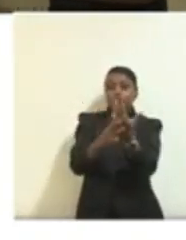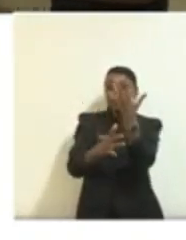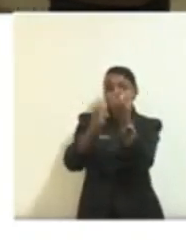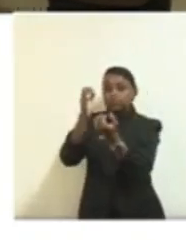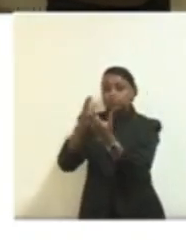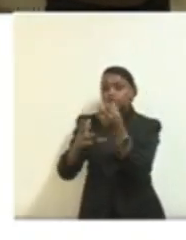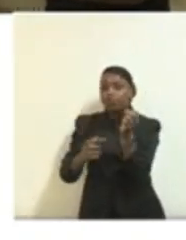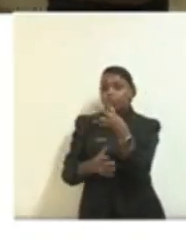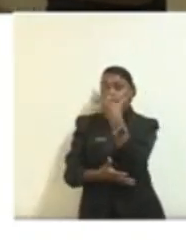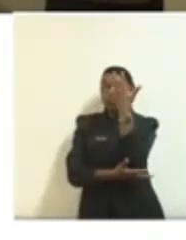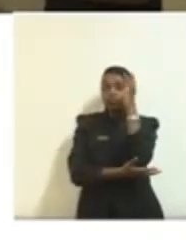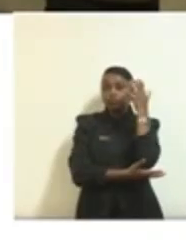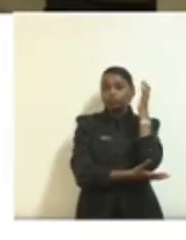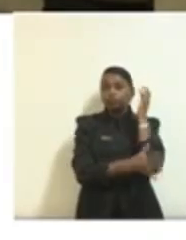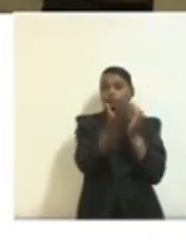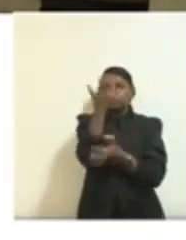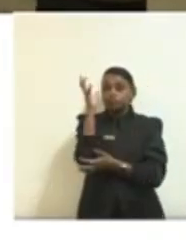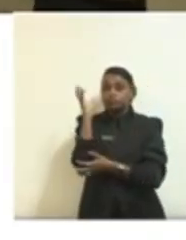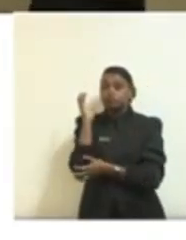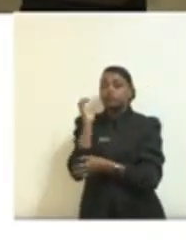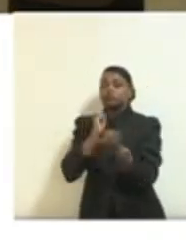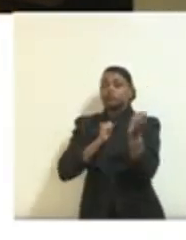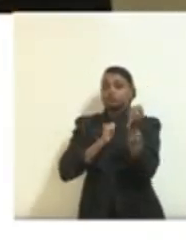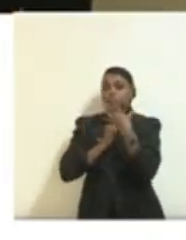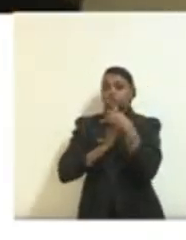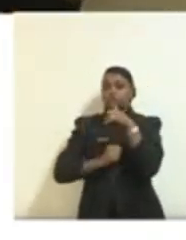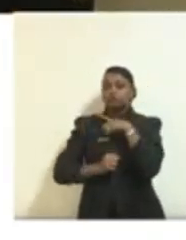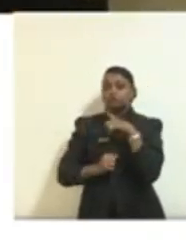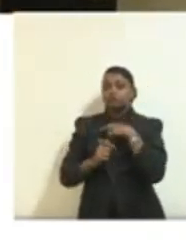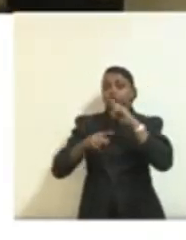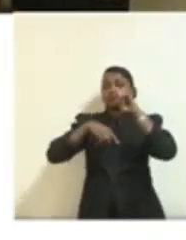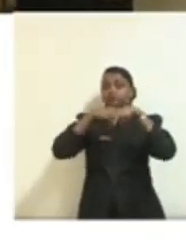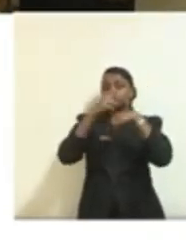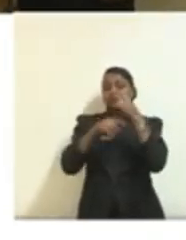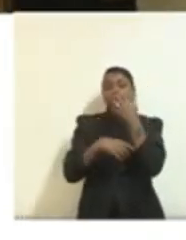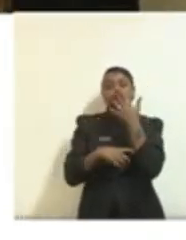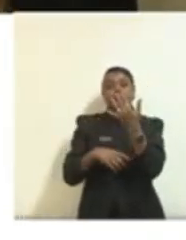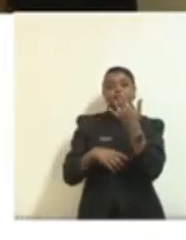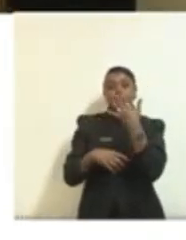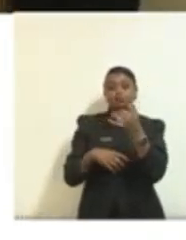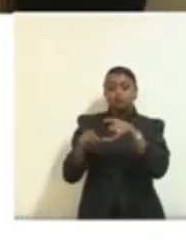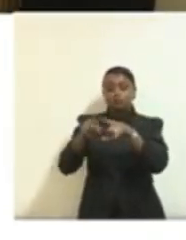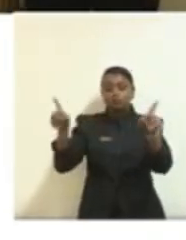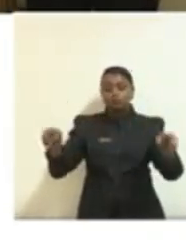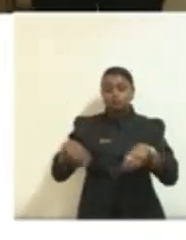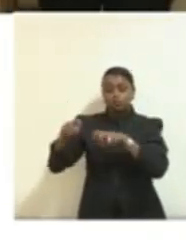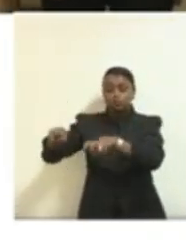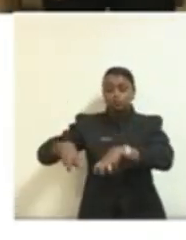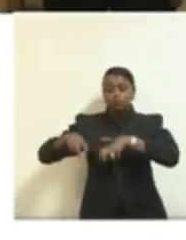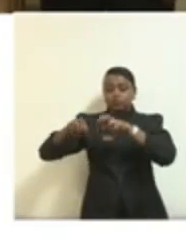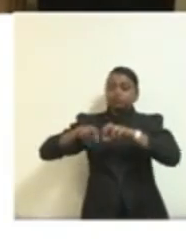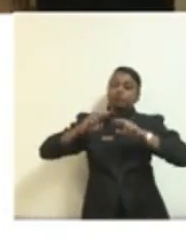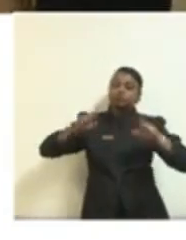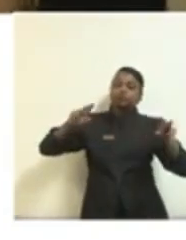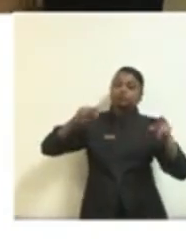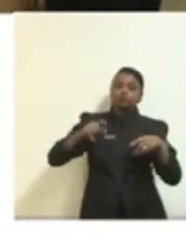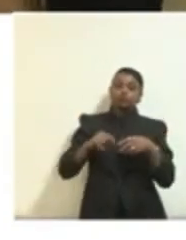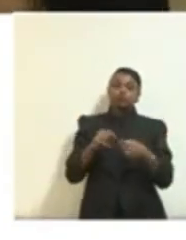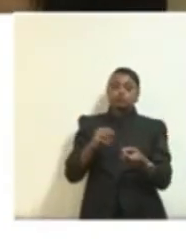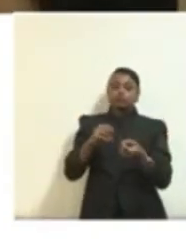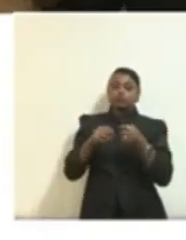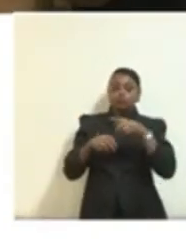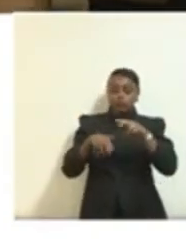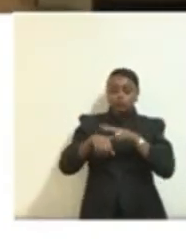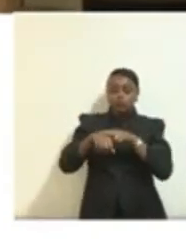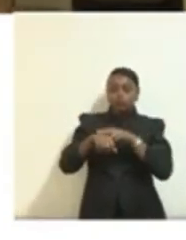sobre a resistência. As diferentes cores são diferentes tipos de campo. campos com espécies que crescem mais rápido, campos com espécies